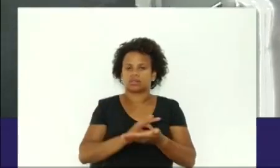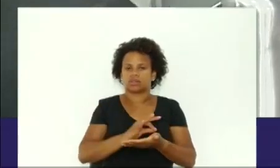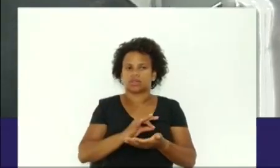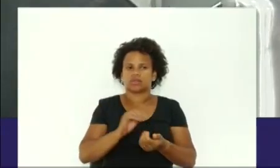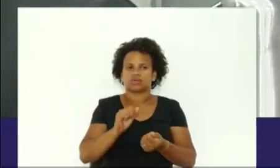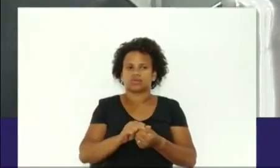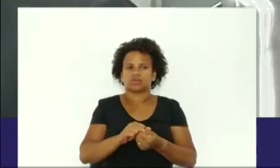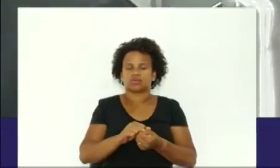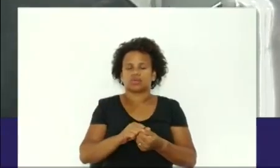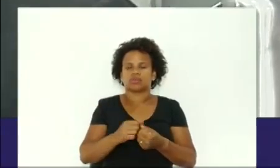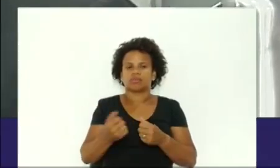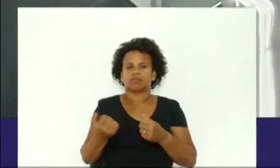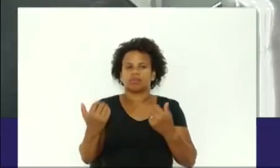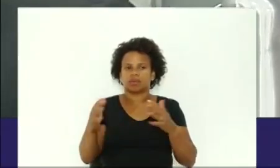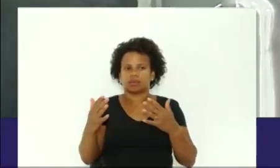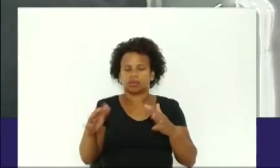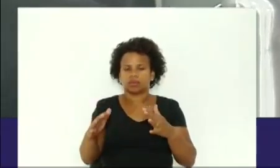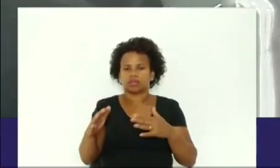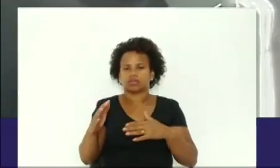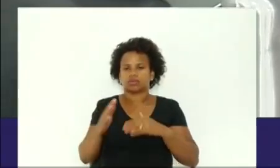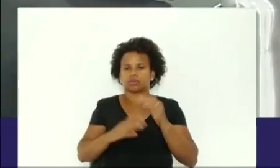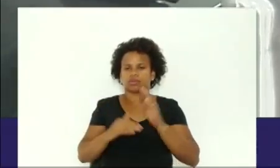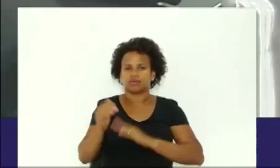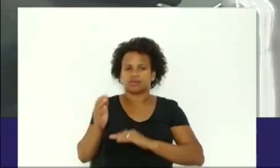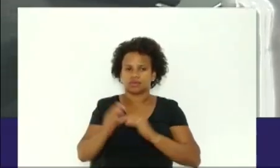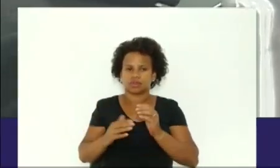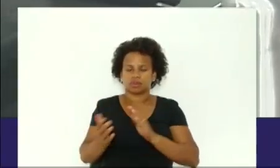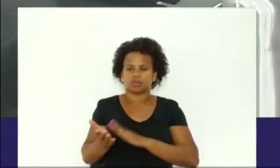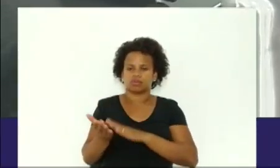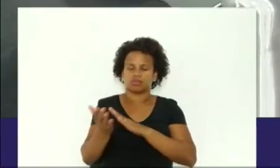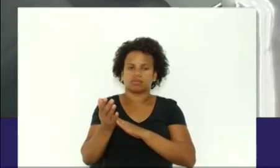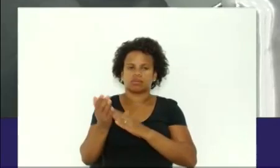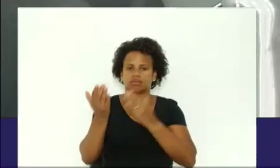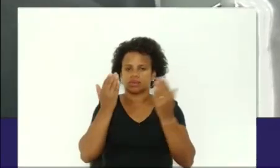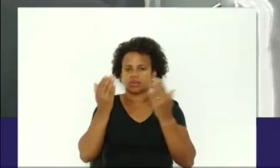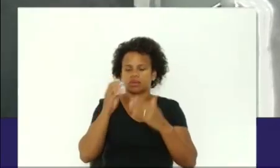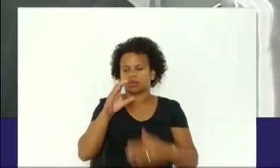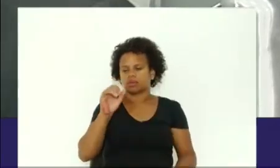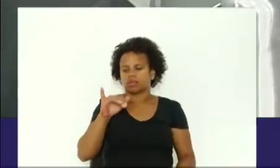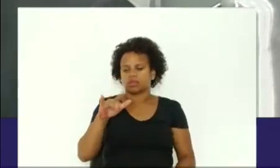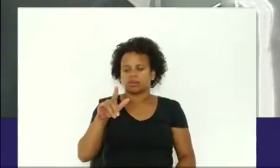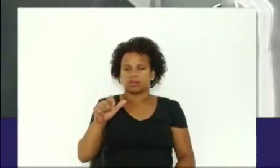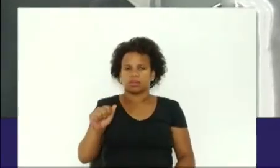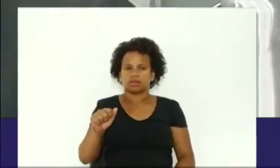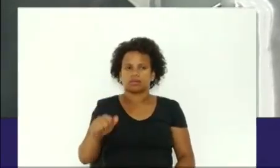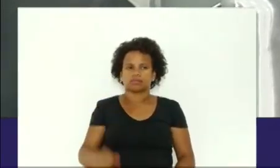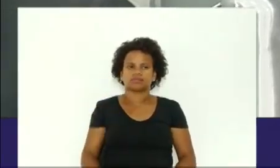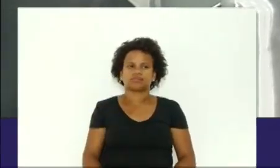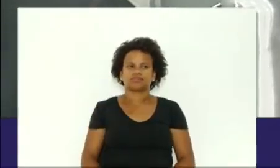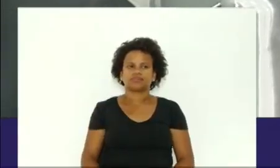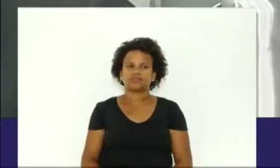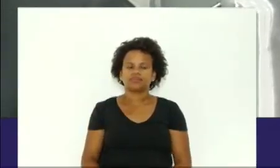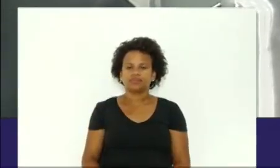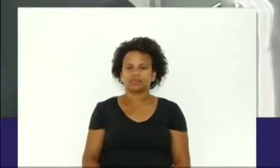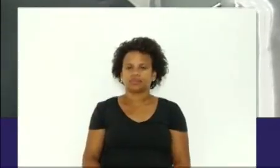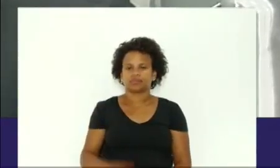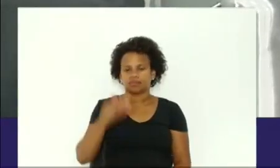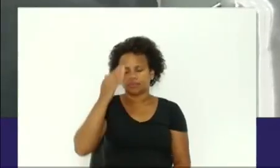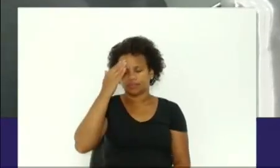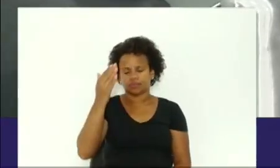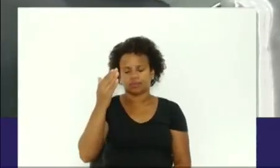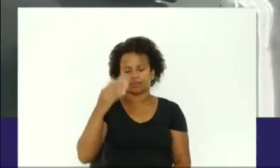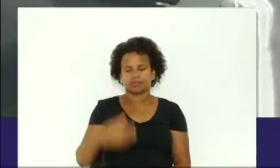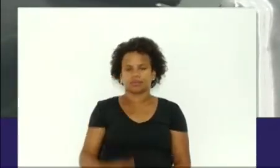Parabéns à profissional homenageada também, a psicóloga Camila Francisco. Muito obrigado, senhor presidente. Gostaria de